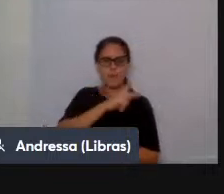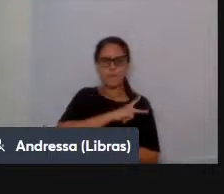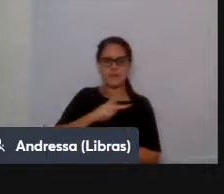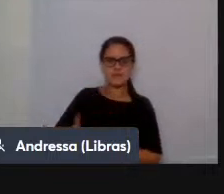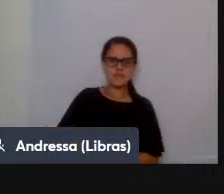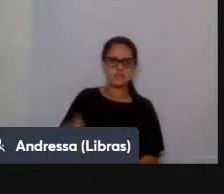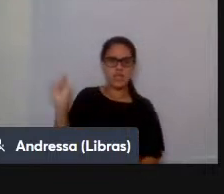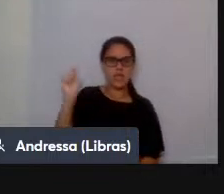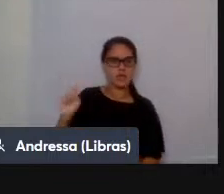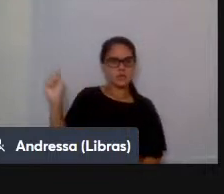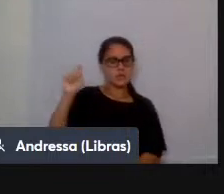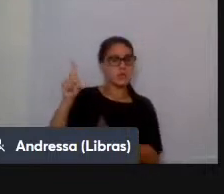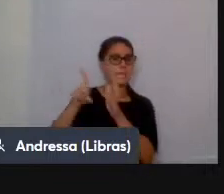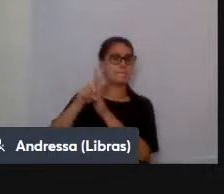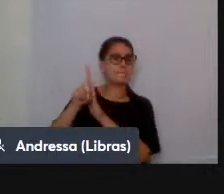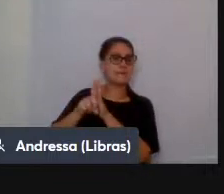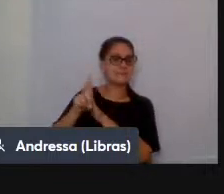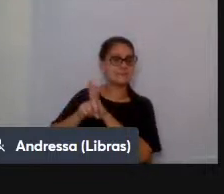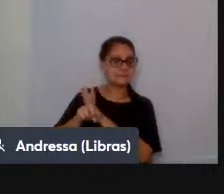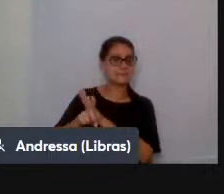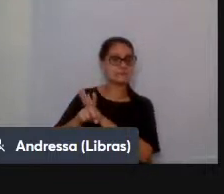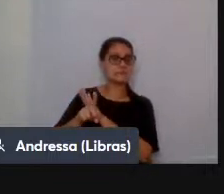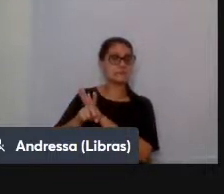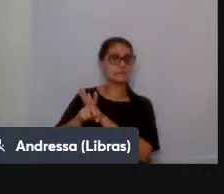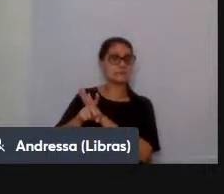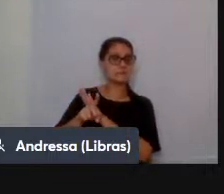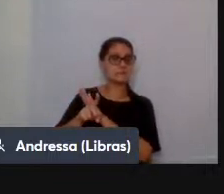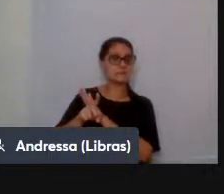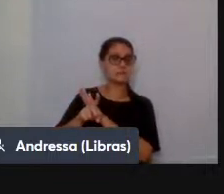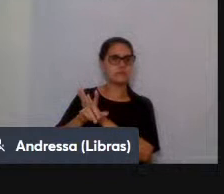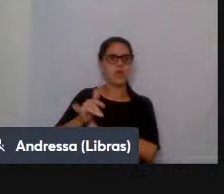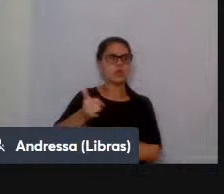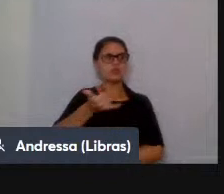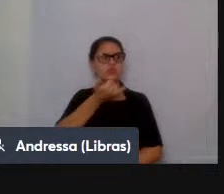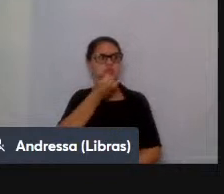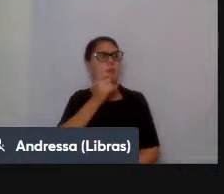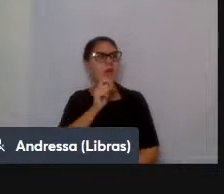de Pesquisa. I'm sorry, what association?